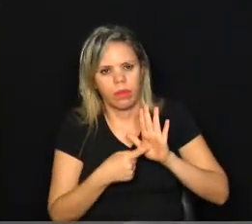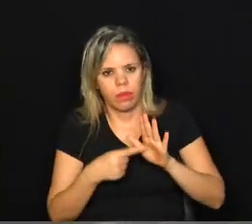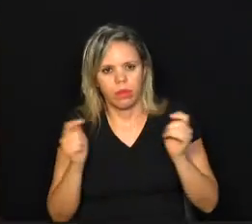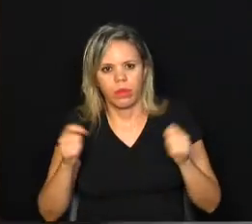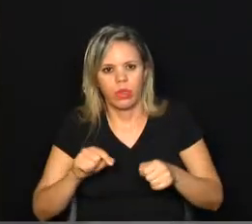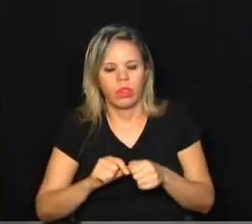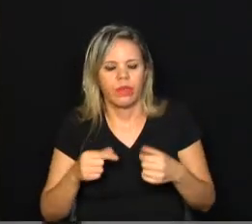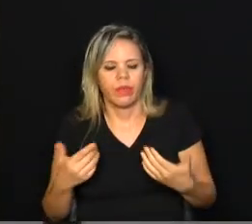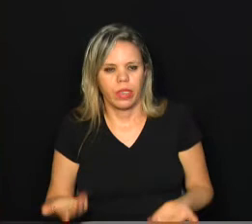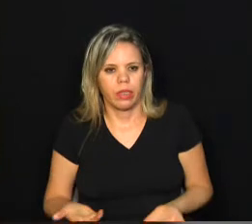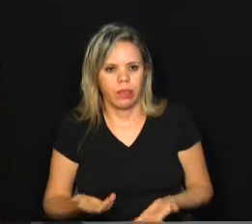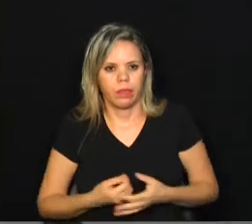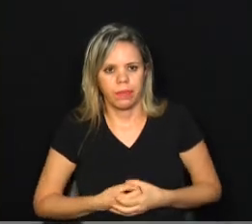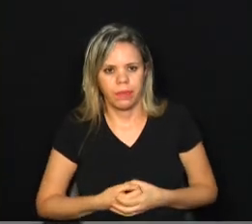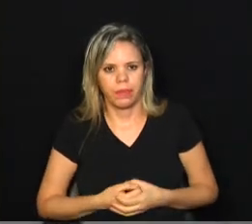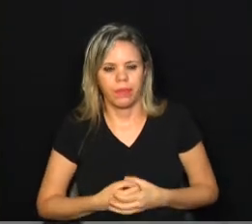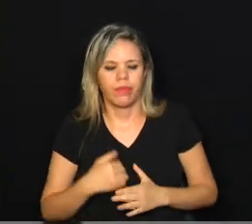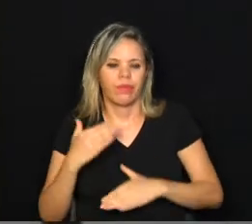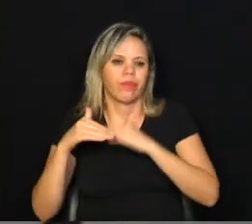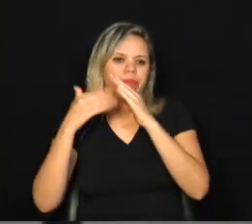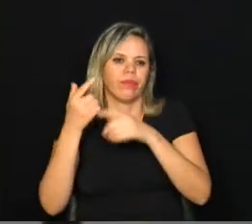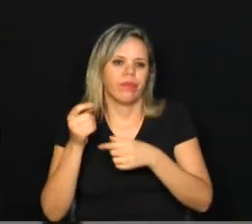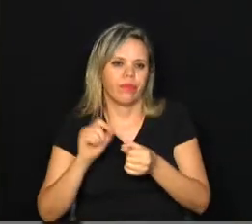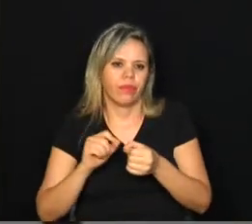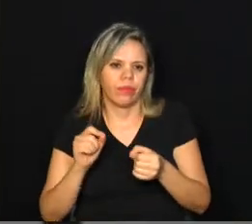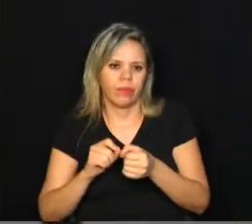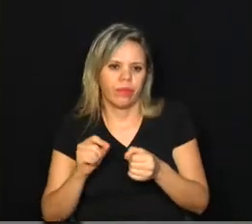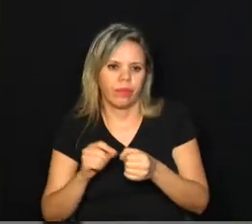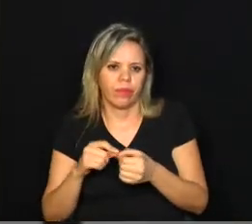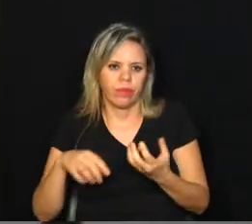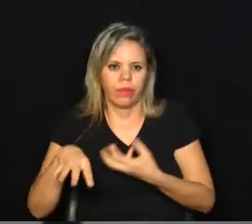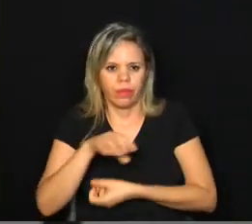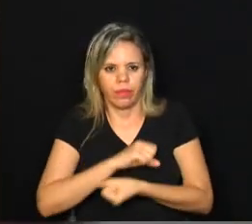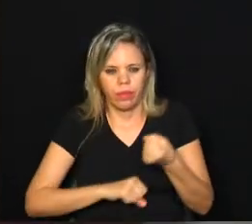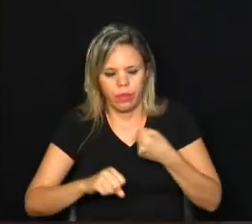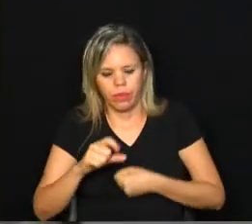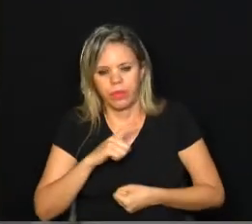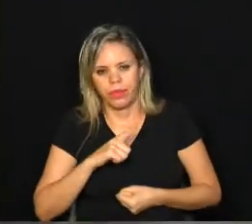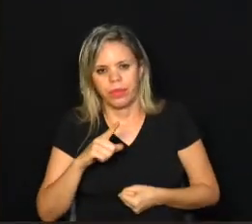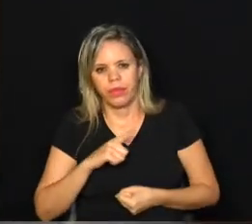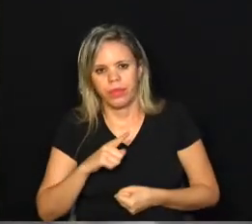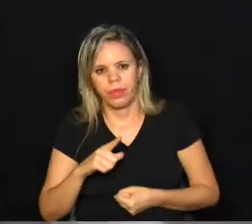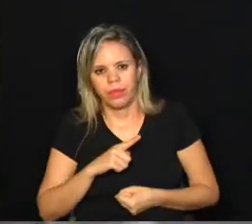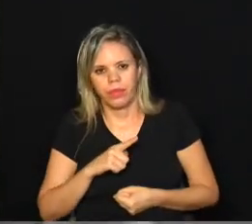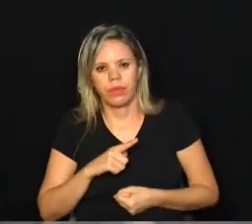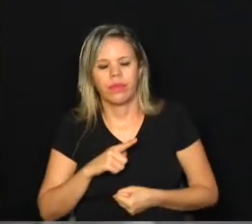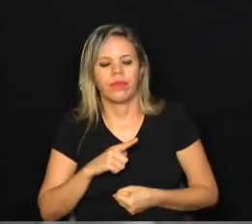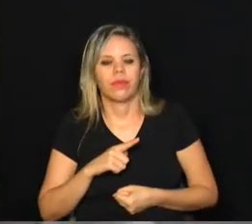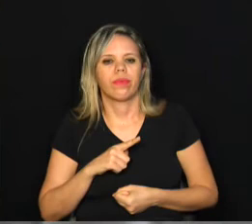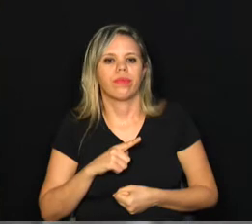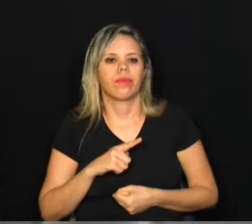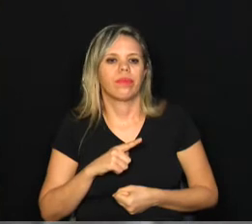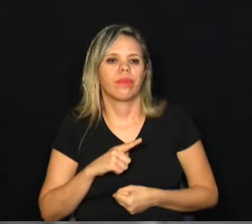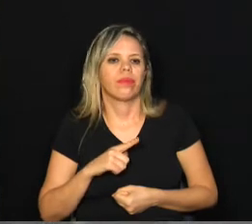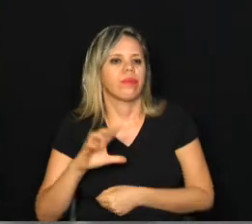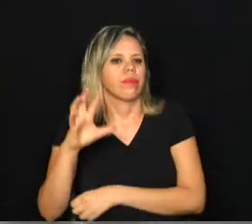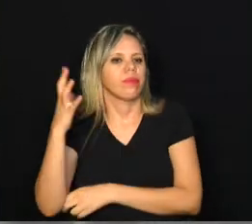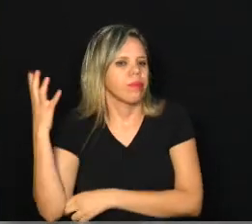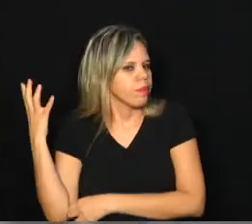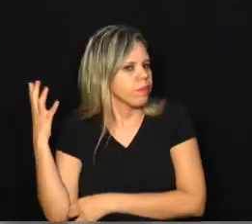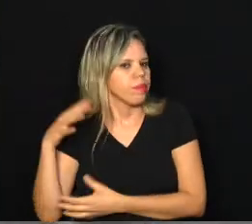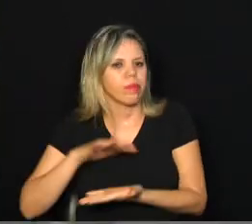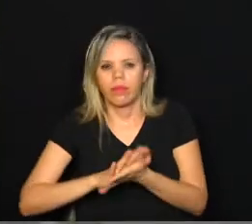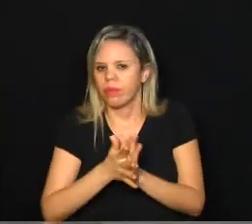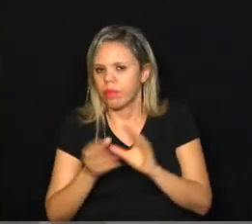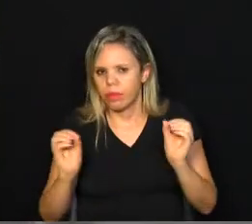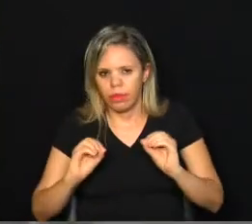feito. Ou seja, o desenvolvimento é feito de forma sustentável, em que você tem a urbanização sem destruir tanto o meio ambiente,